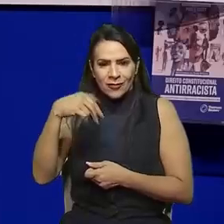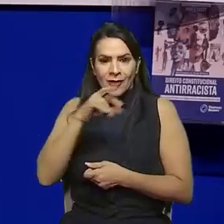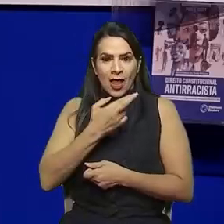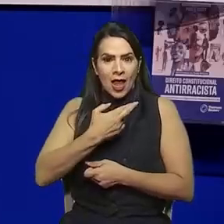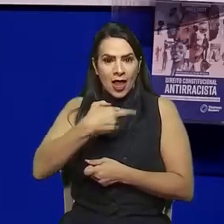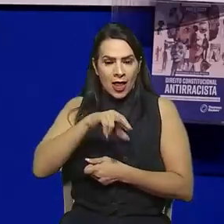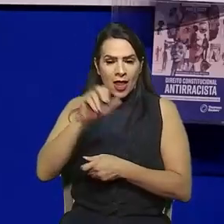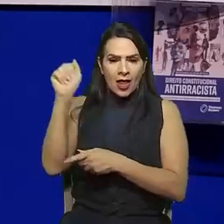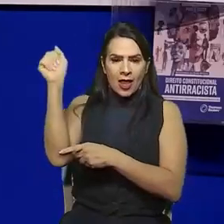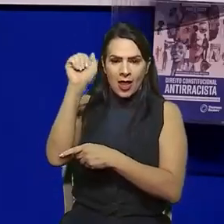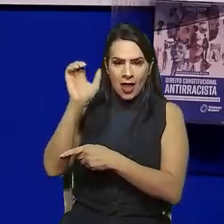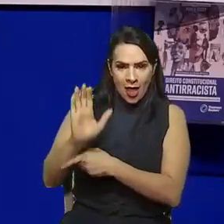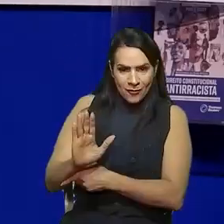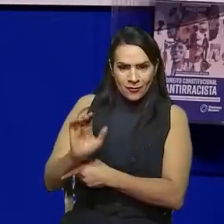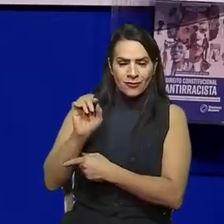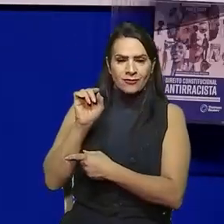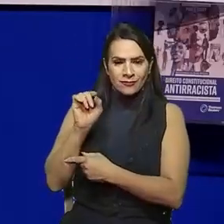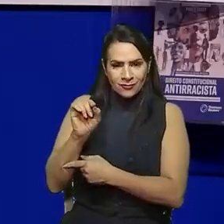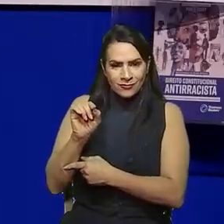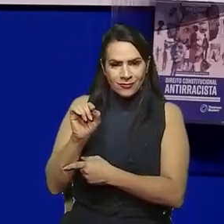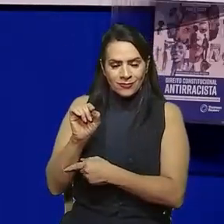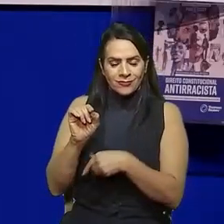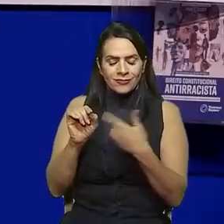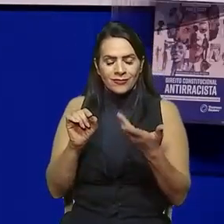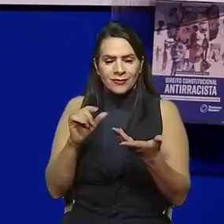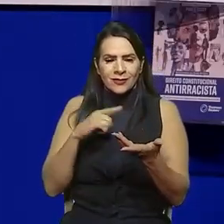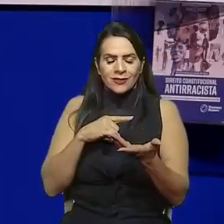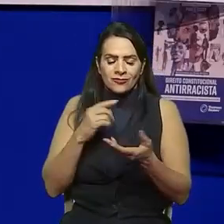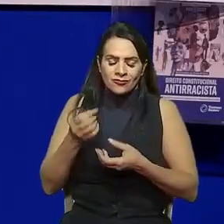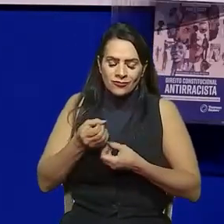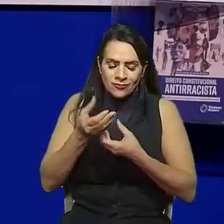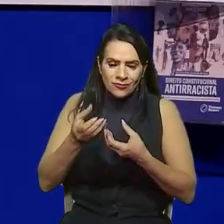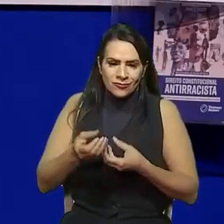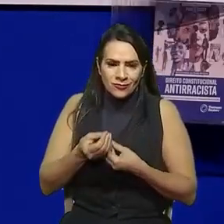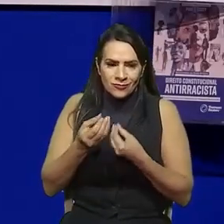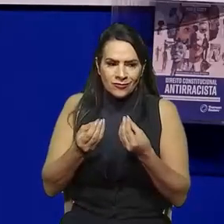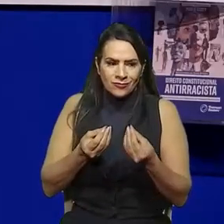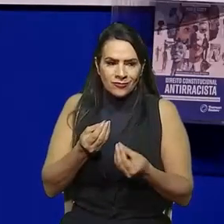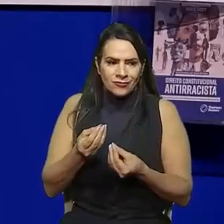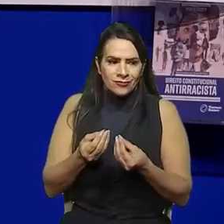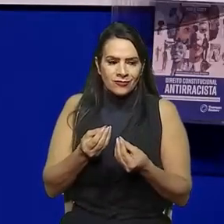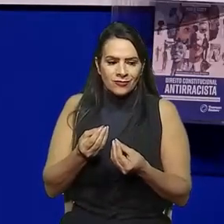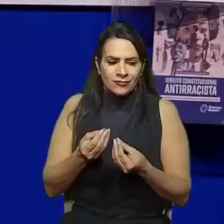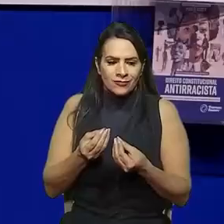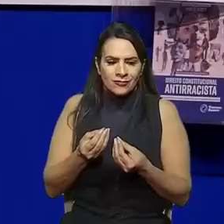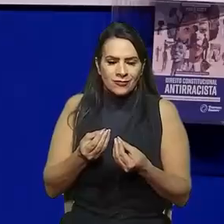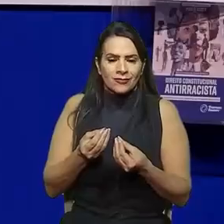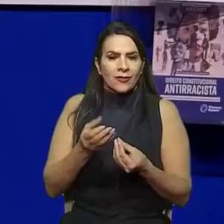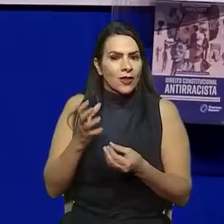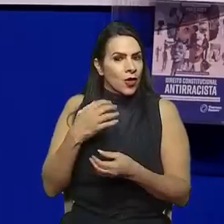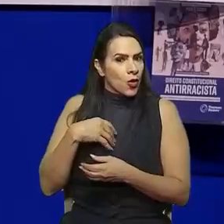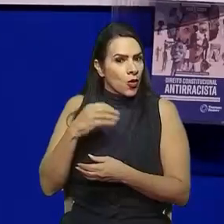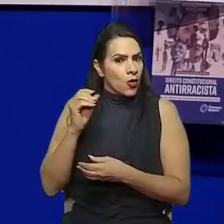religião africana. Então eu teria que ir a Cuba